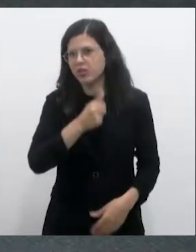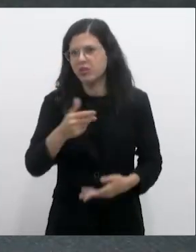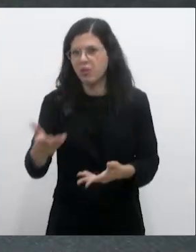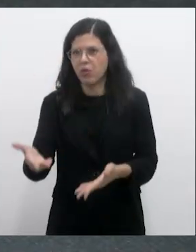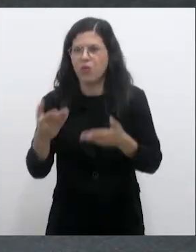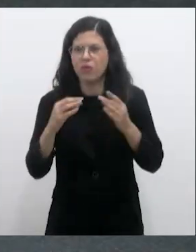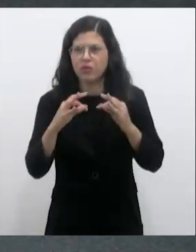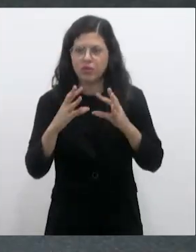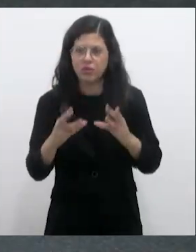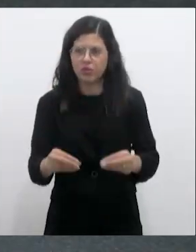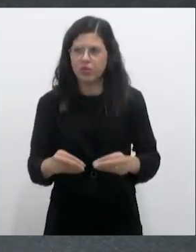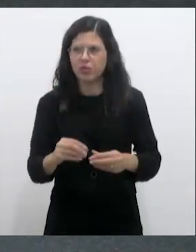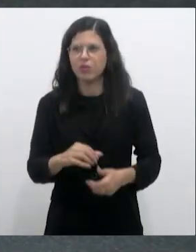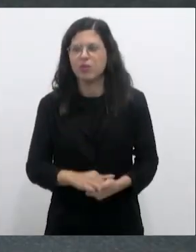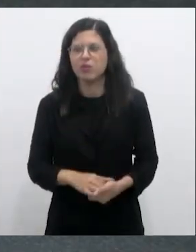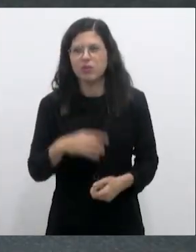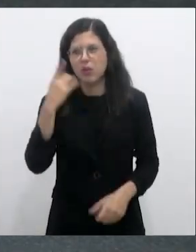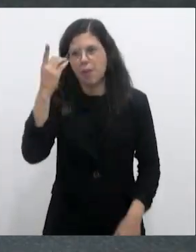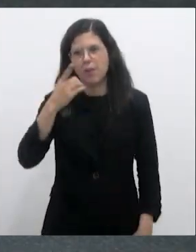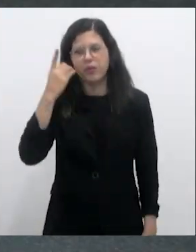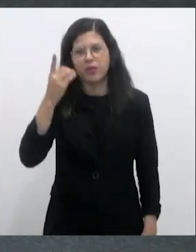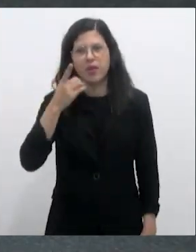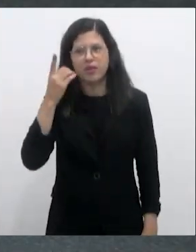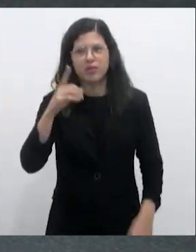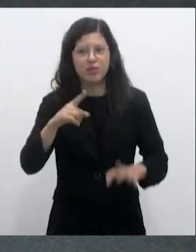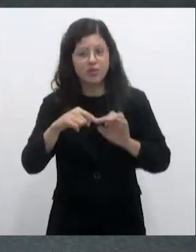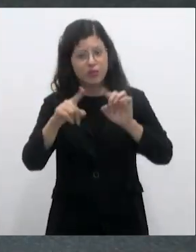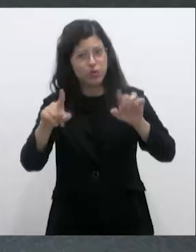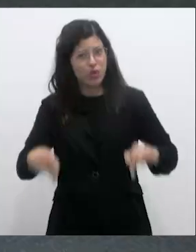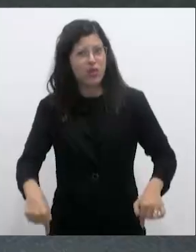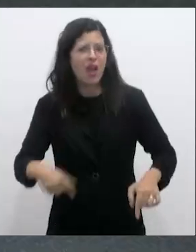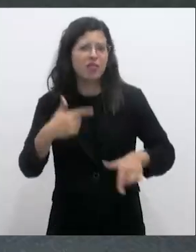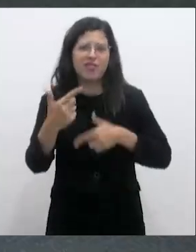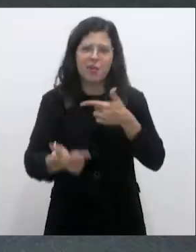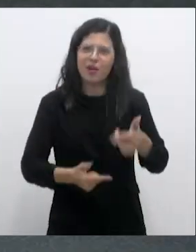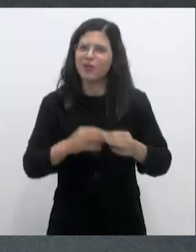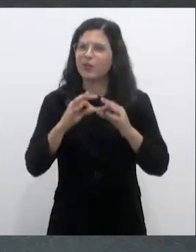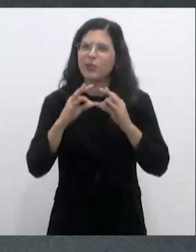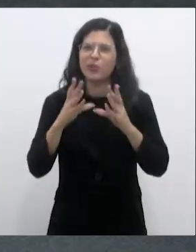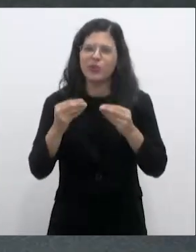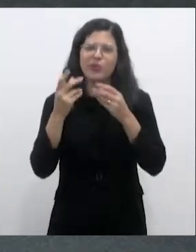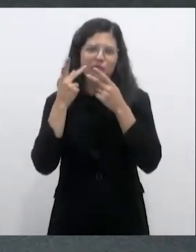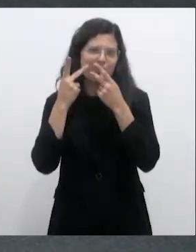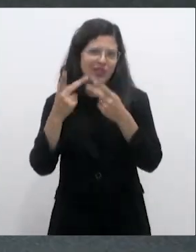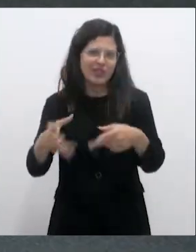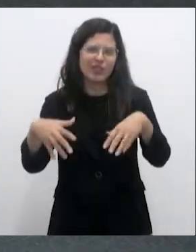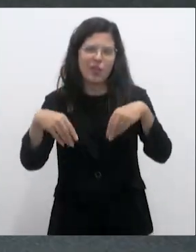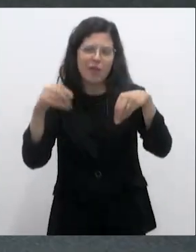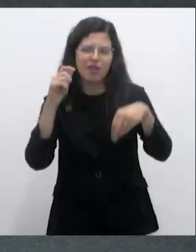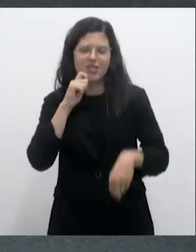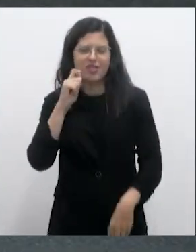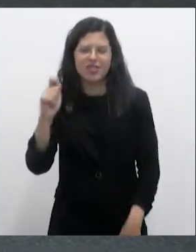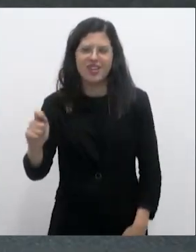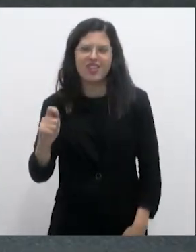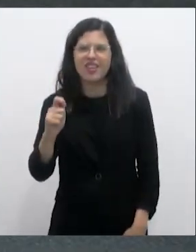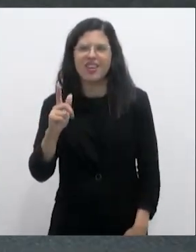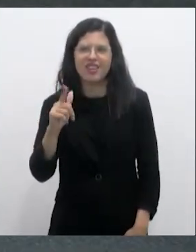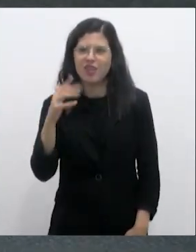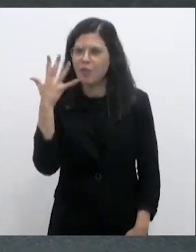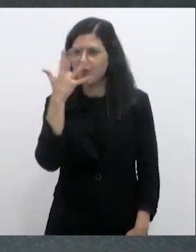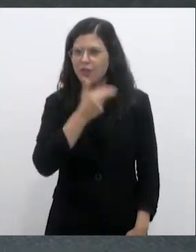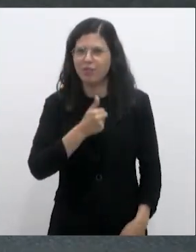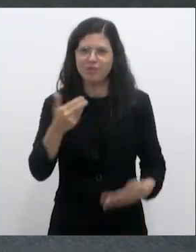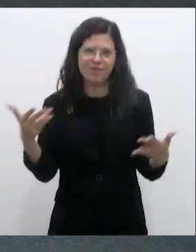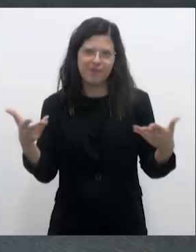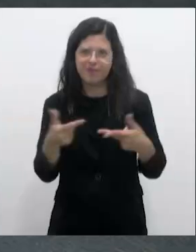a todos os senhores e senhoras deputados, deputadas e servidores, trabalhadores, todos, visitem o nosso Palácio Tiradentes, que é um espetáculo. E